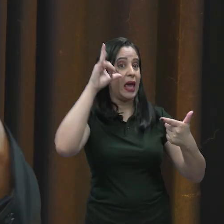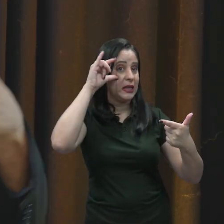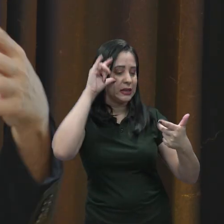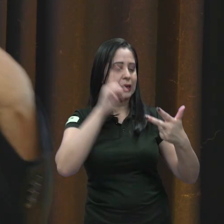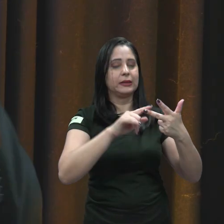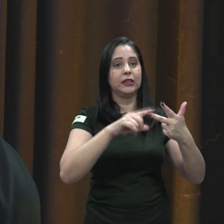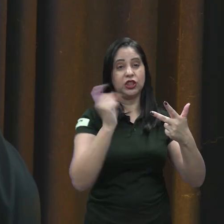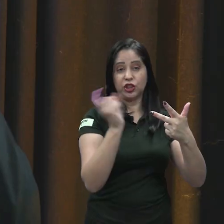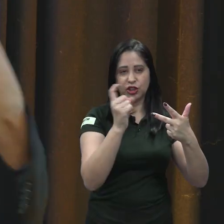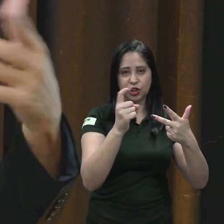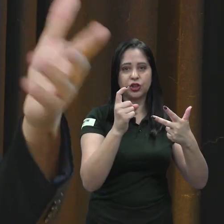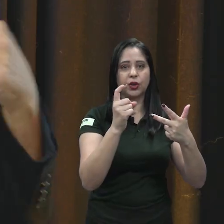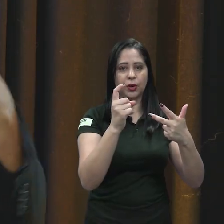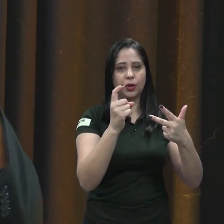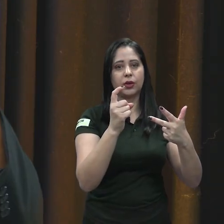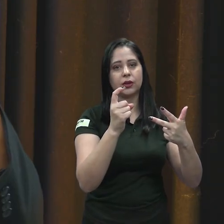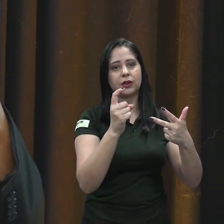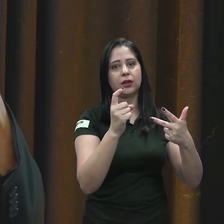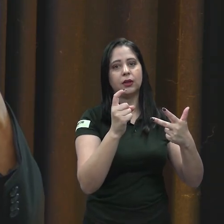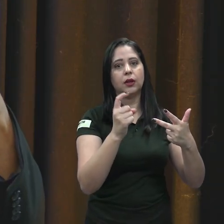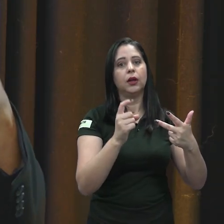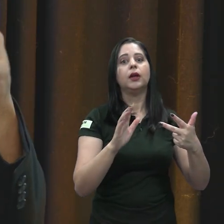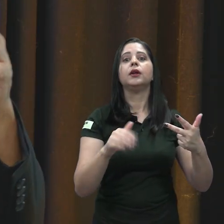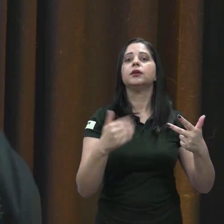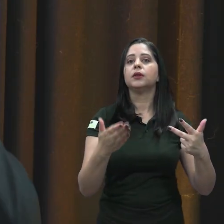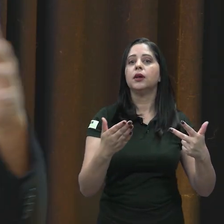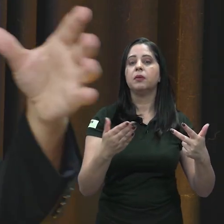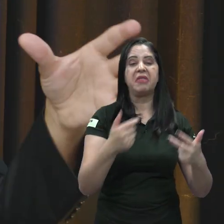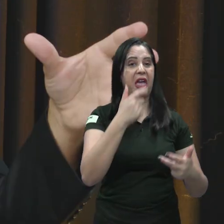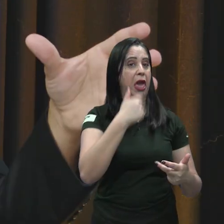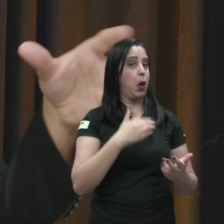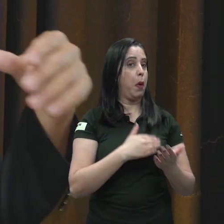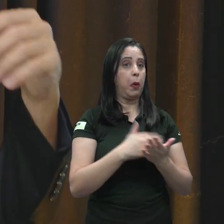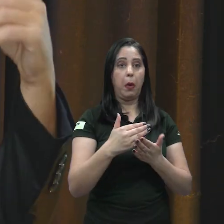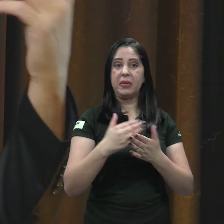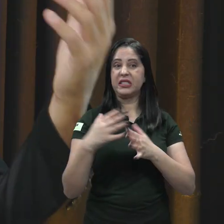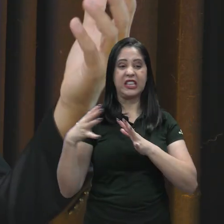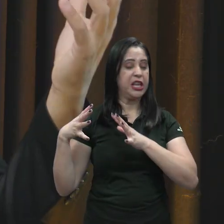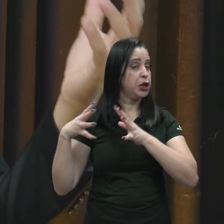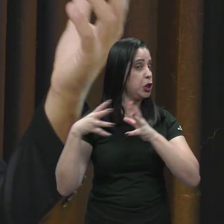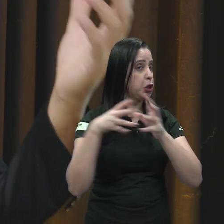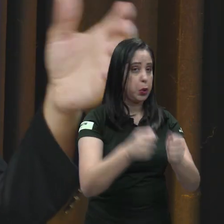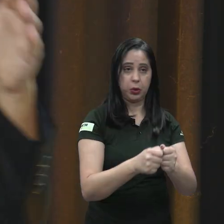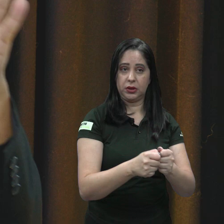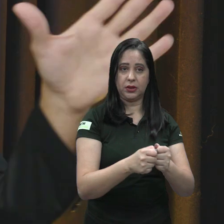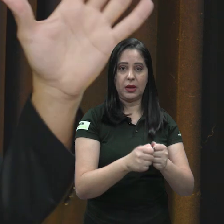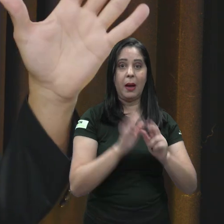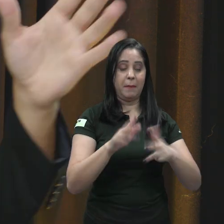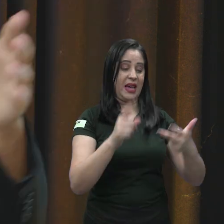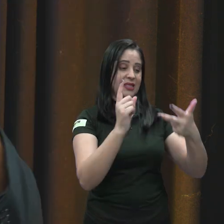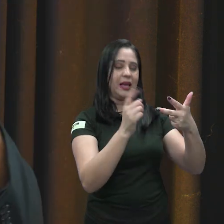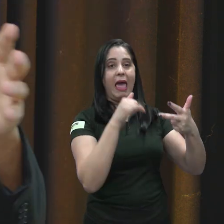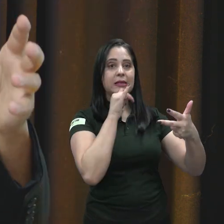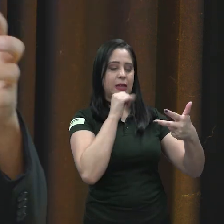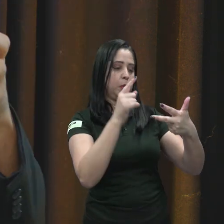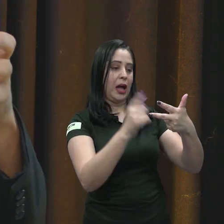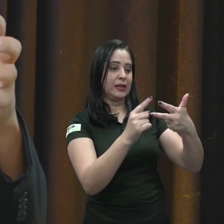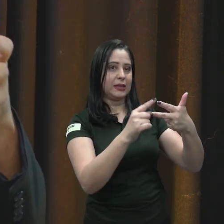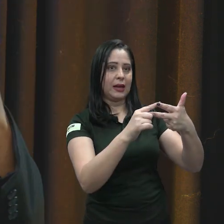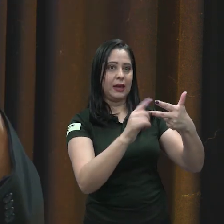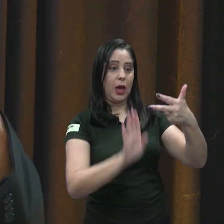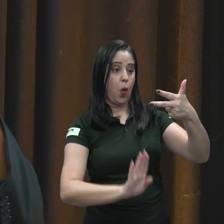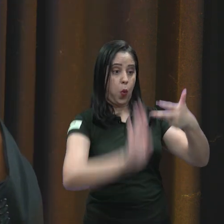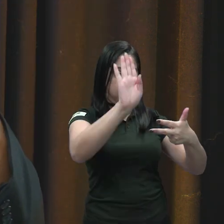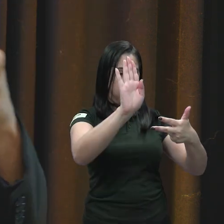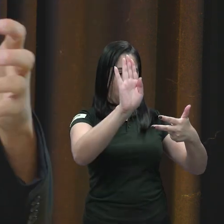todos eles, no meu ponto de vista e até numa conversa, eles me falaram, João, comecei em todas, a que mais trouxe retorno, eu foquei. Porque a